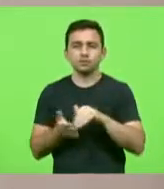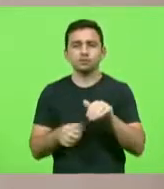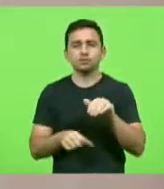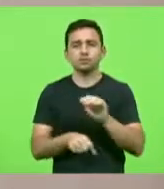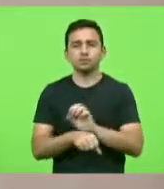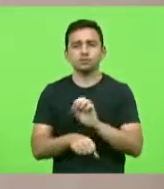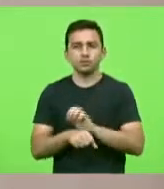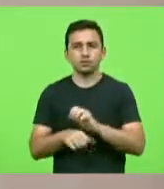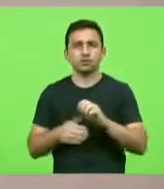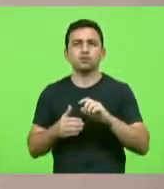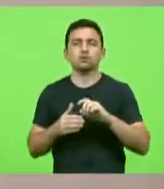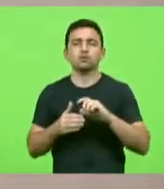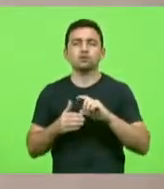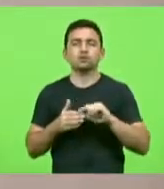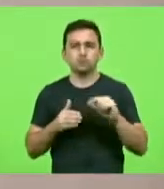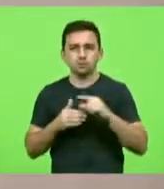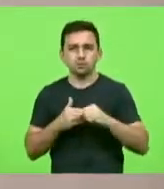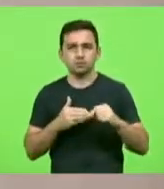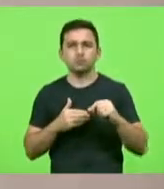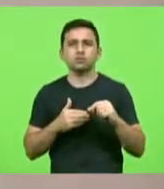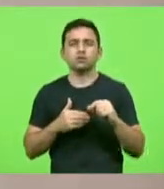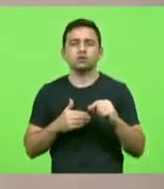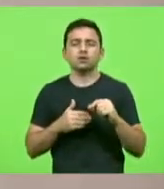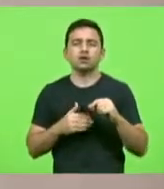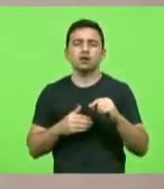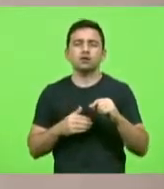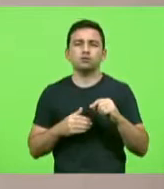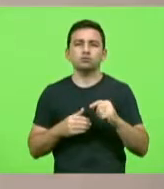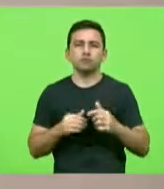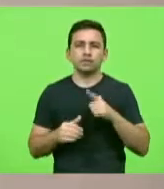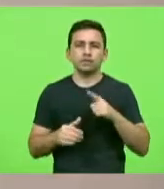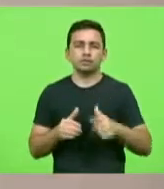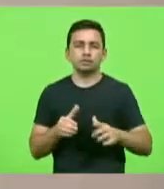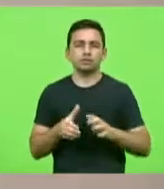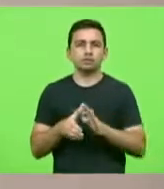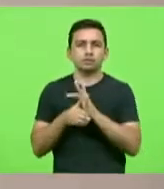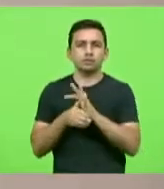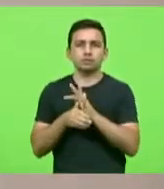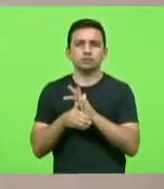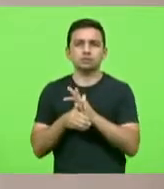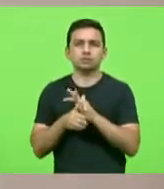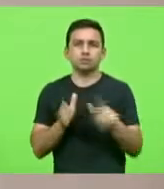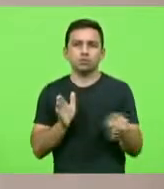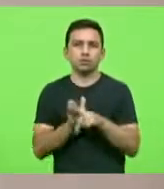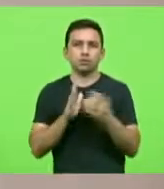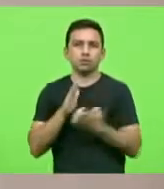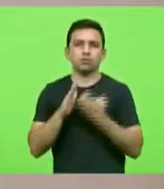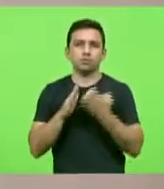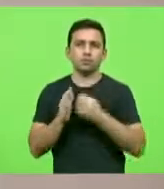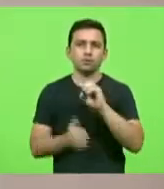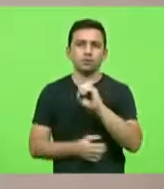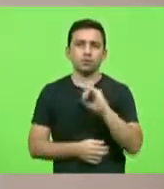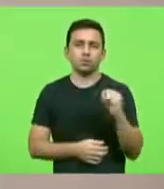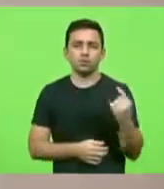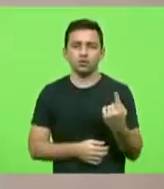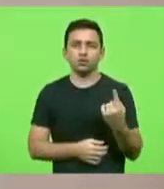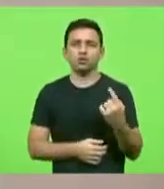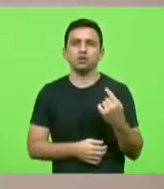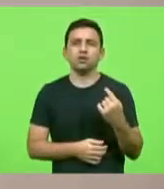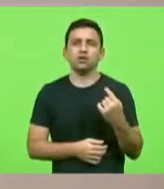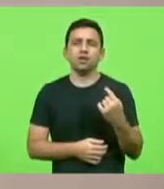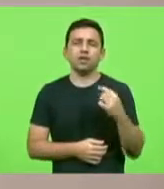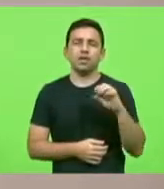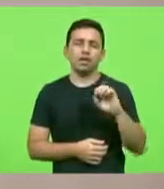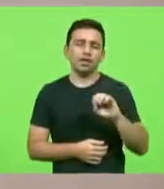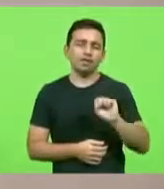Civil informações acerca da existência de dívida ativa por parte da empresa Oi S.A. com o Estado,